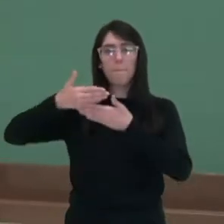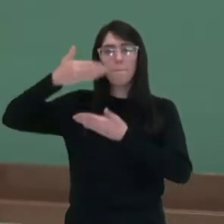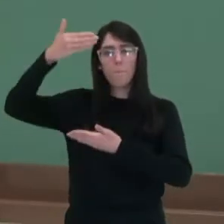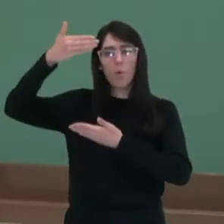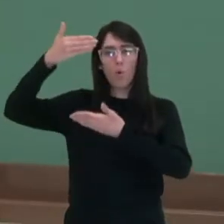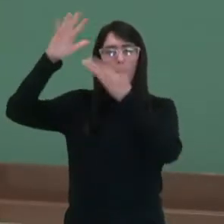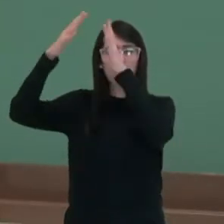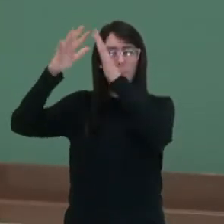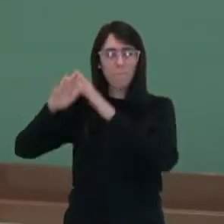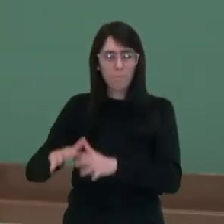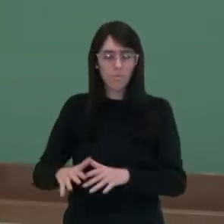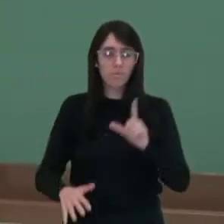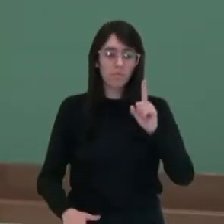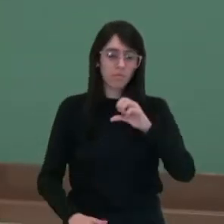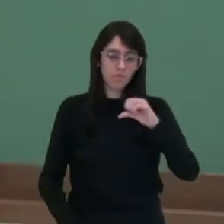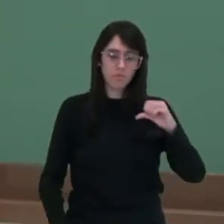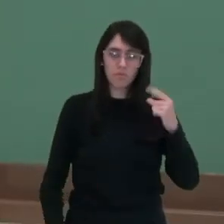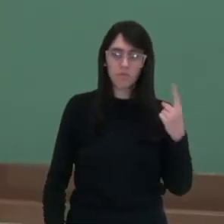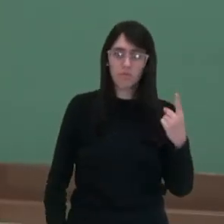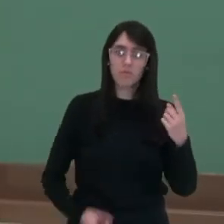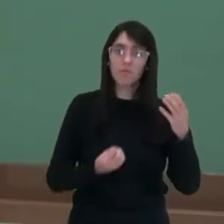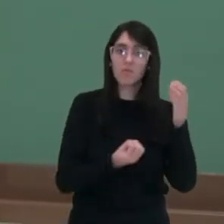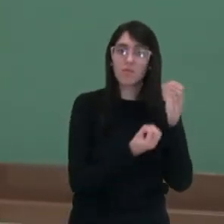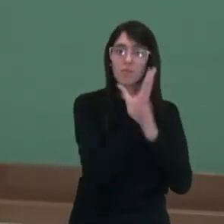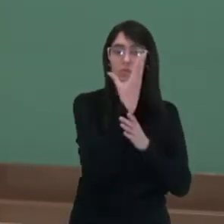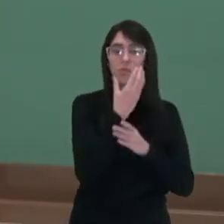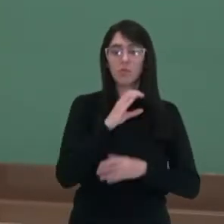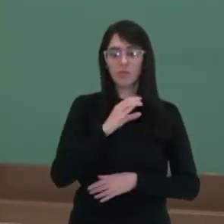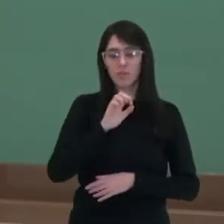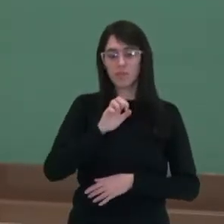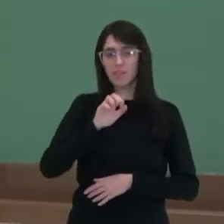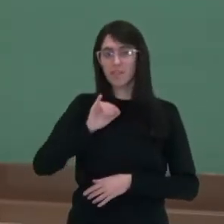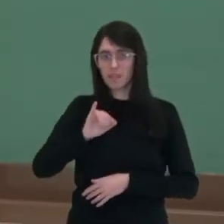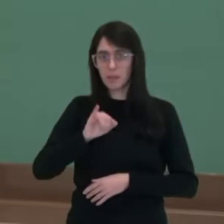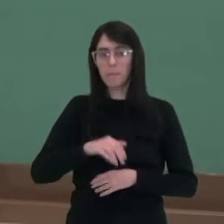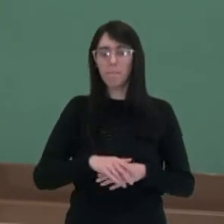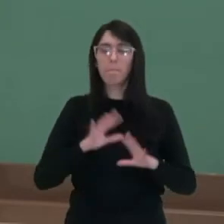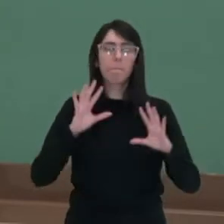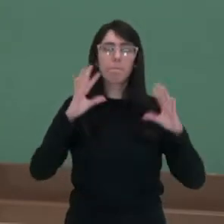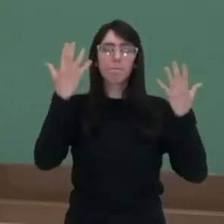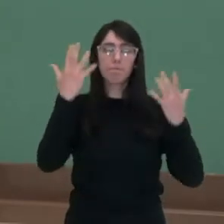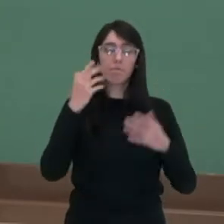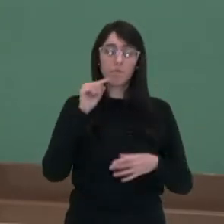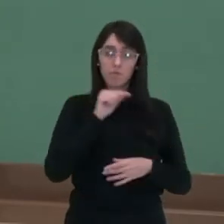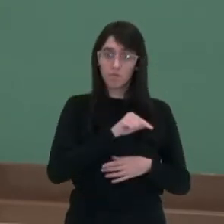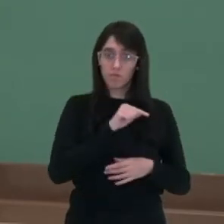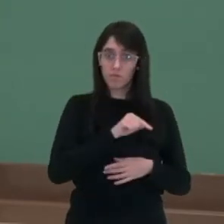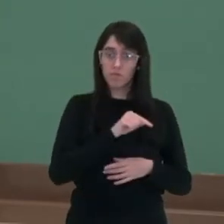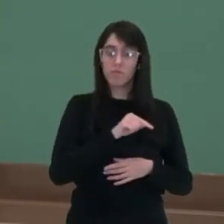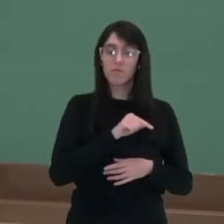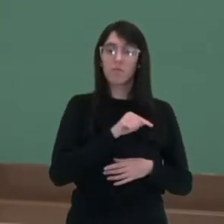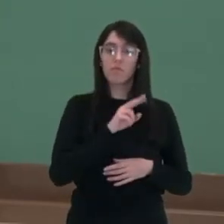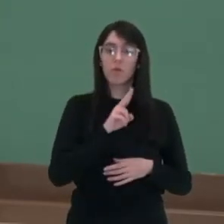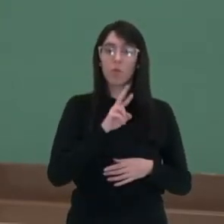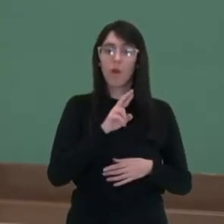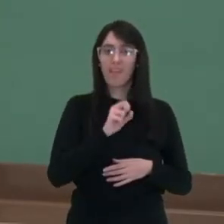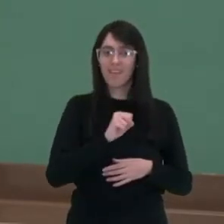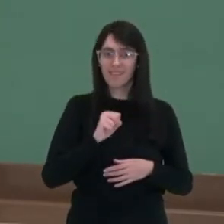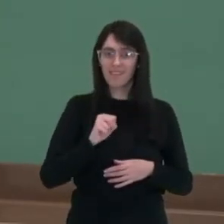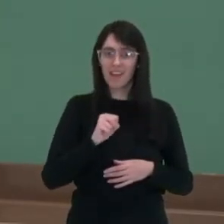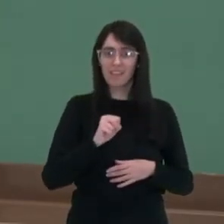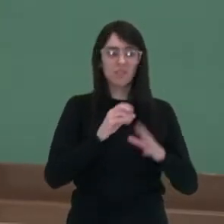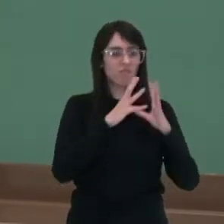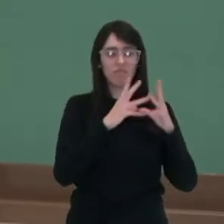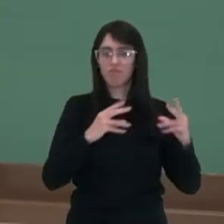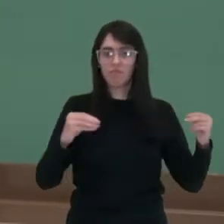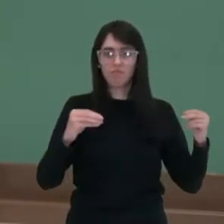e 1991 pela criação da Comunidade dos Estados Independentes, esse processo de dissolução da União Soviética faz com que a